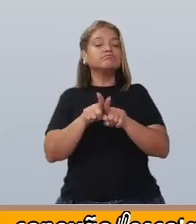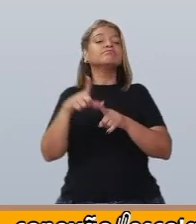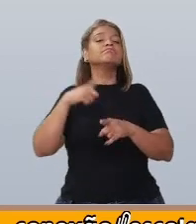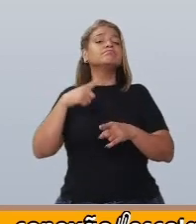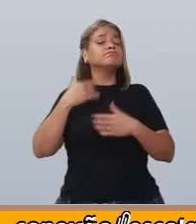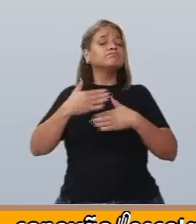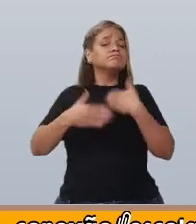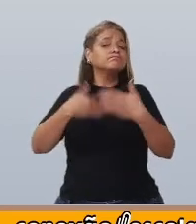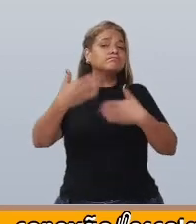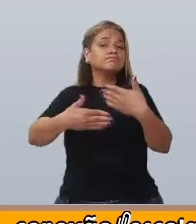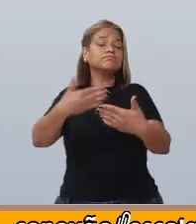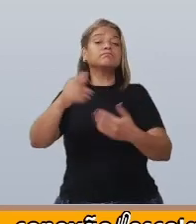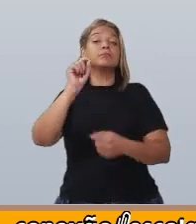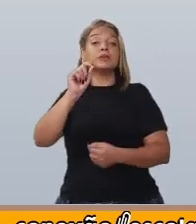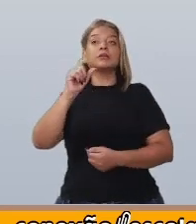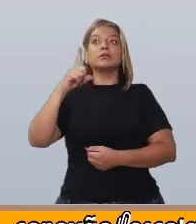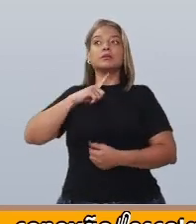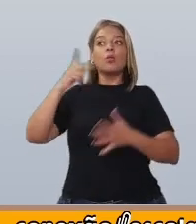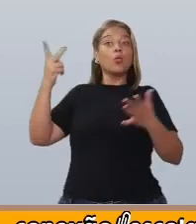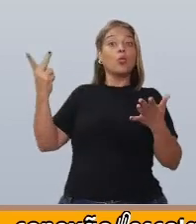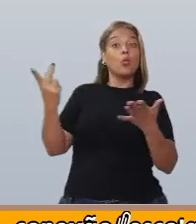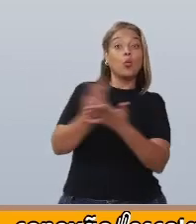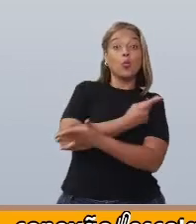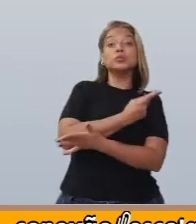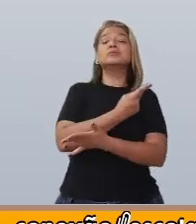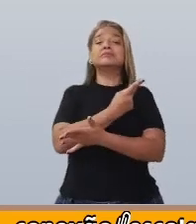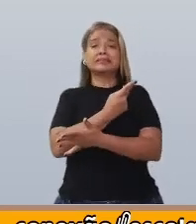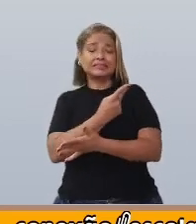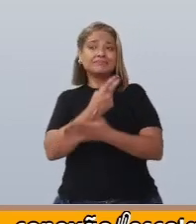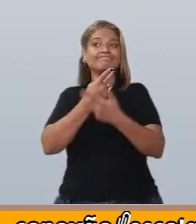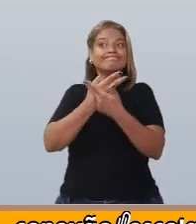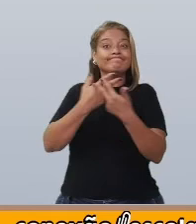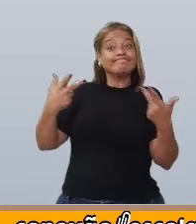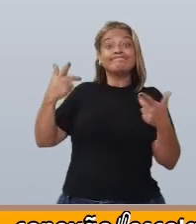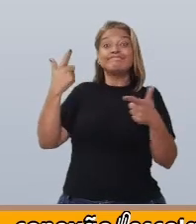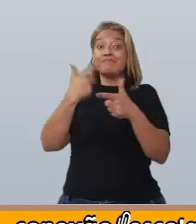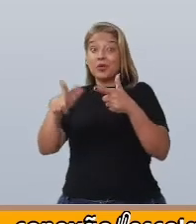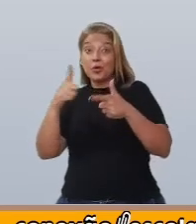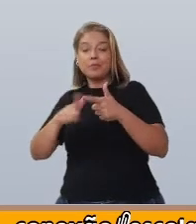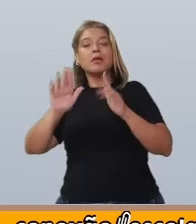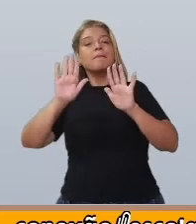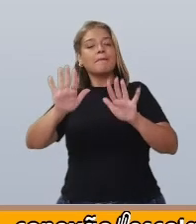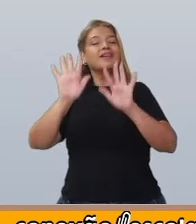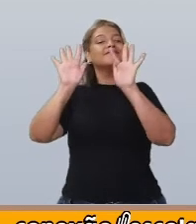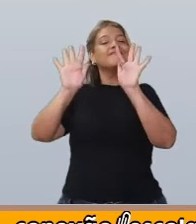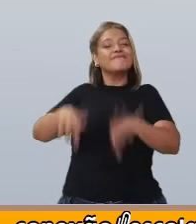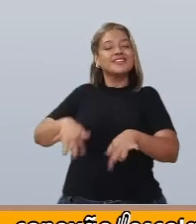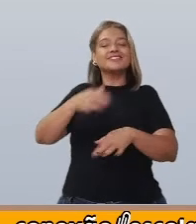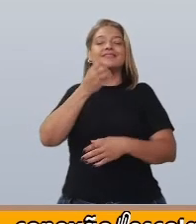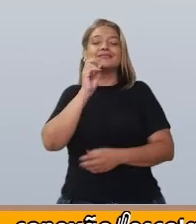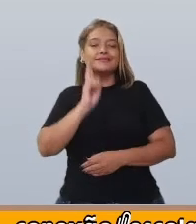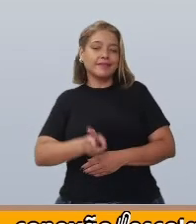de um acontecimento trágico, mas que tem um final feliz.